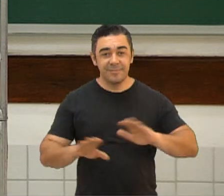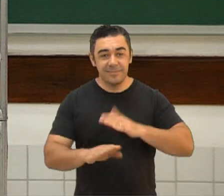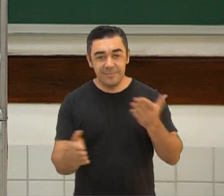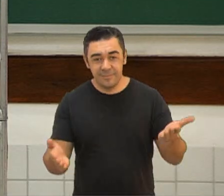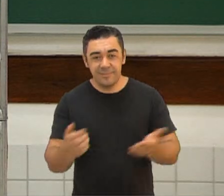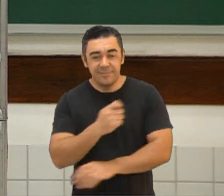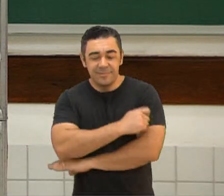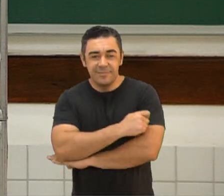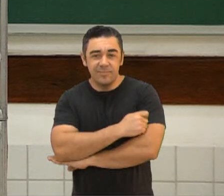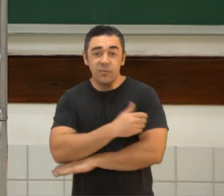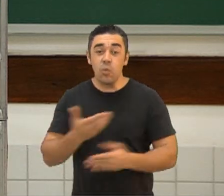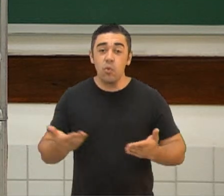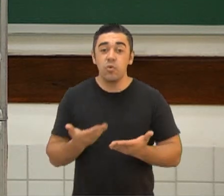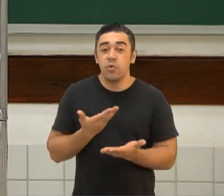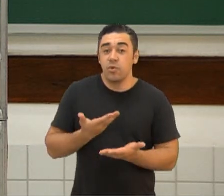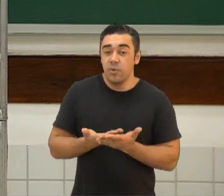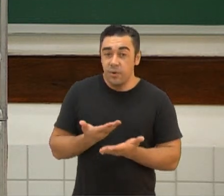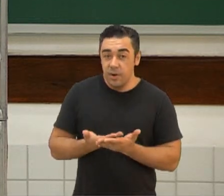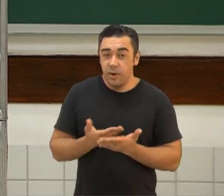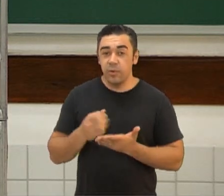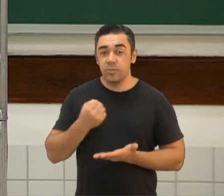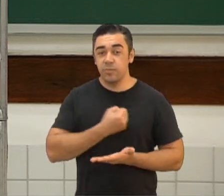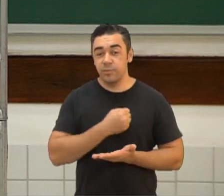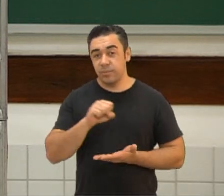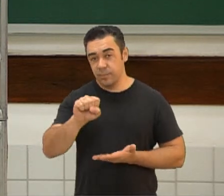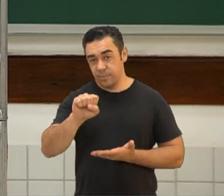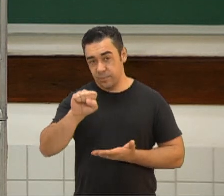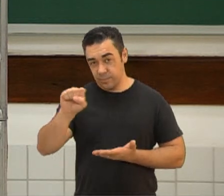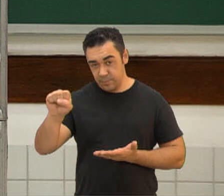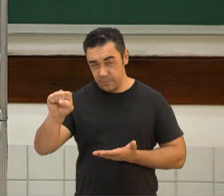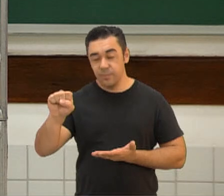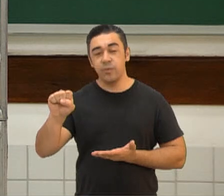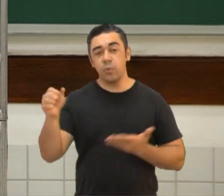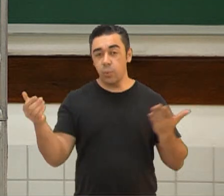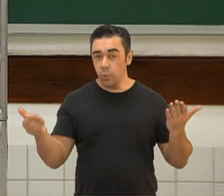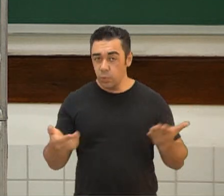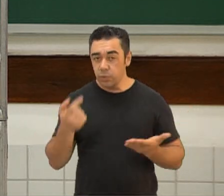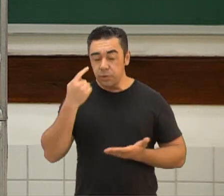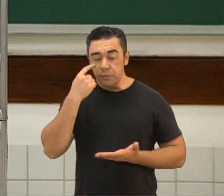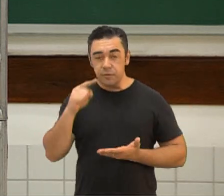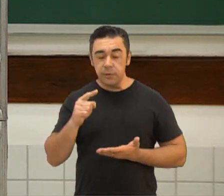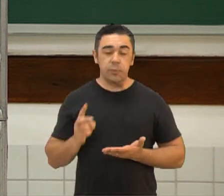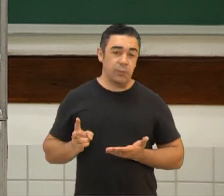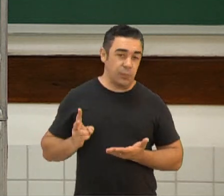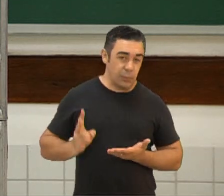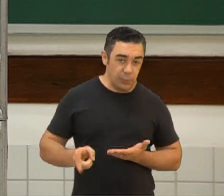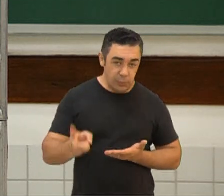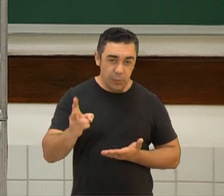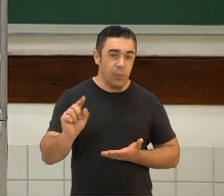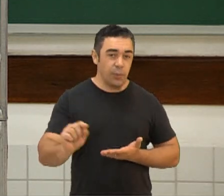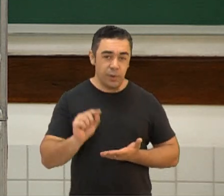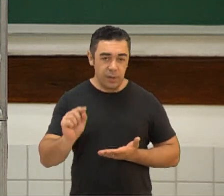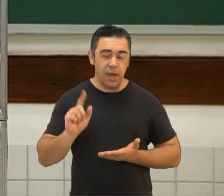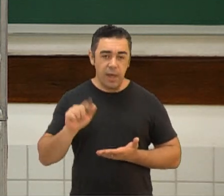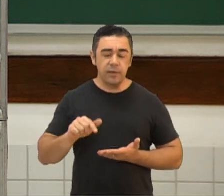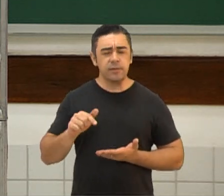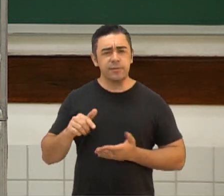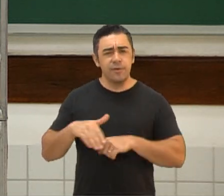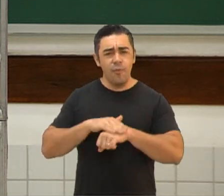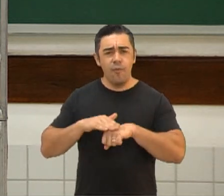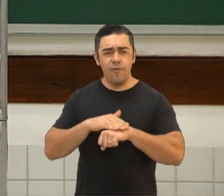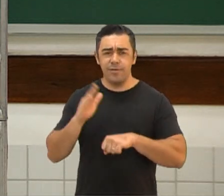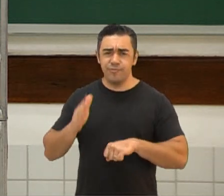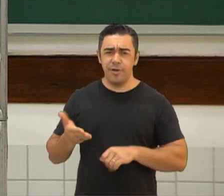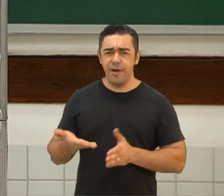Olá, alunos, vamos para a nossa 88ª aula. Hoje a gente vai dar continuidade à discussão que já